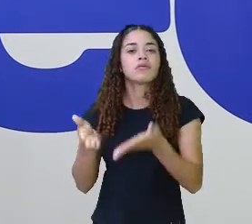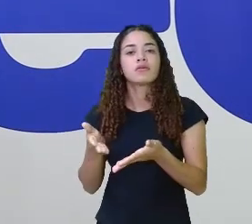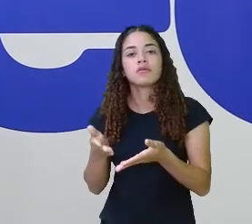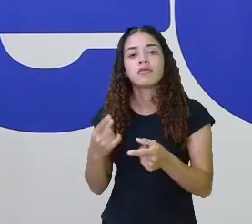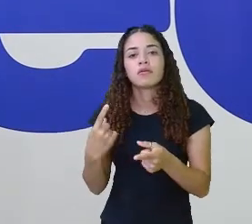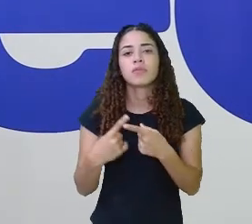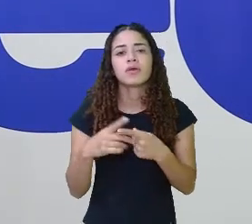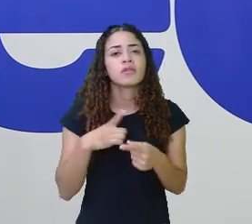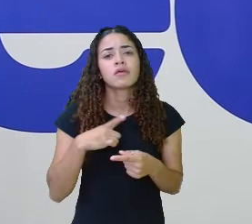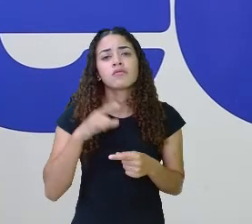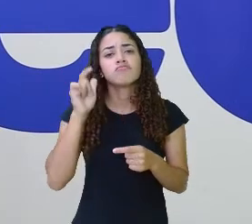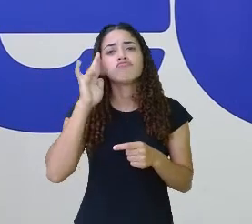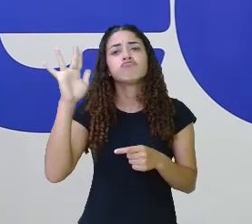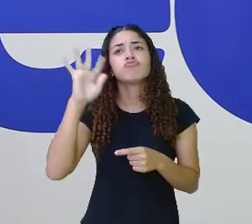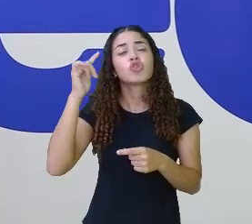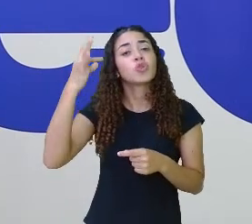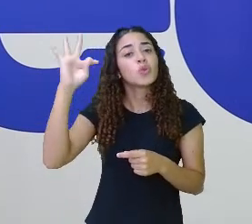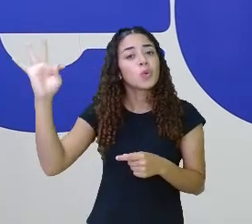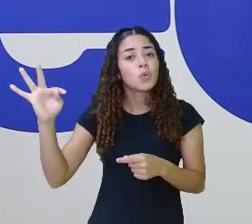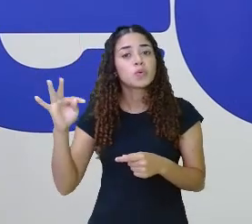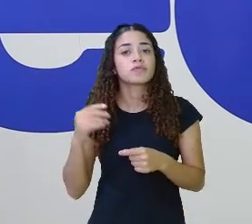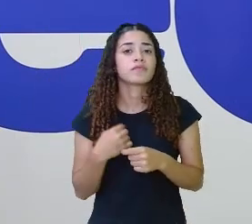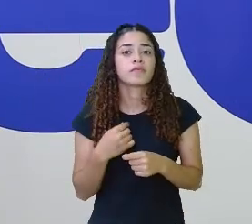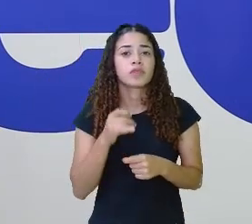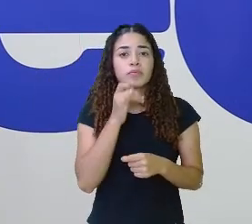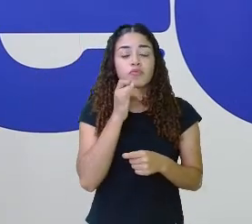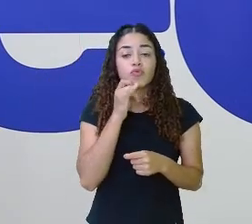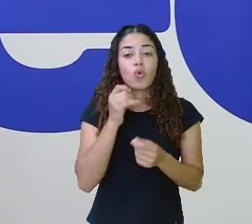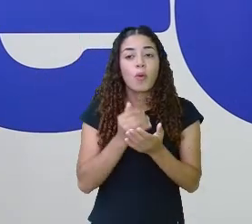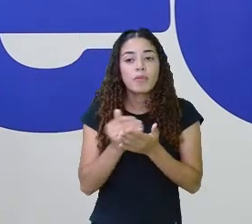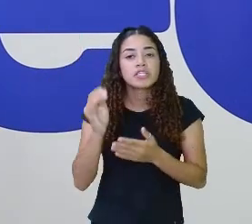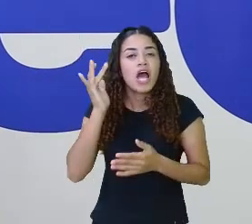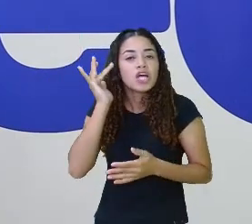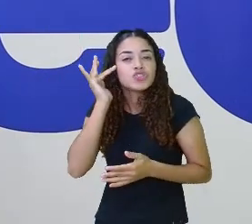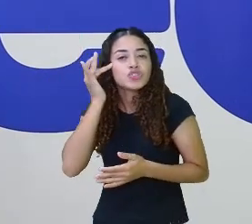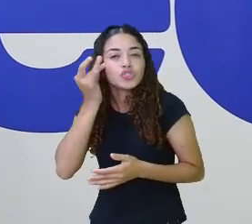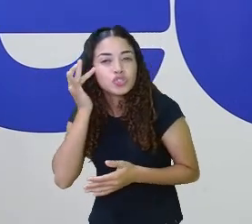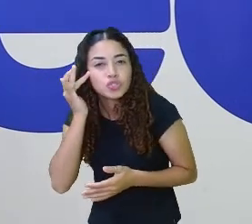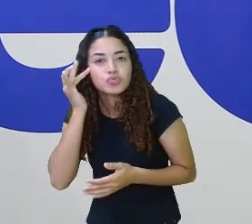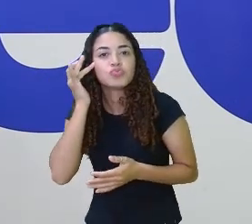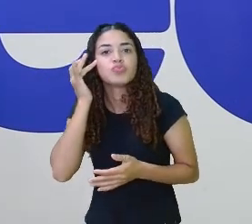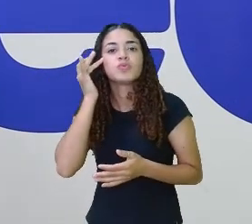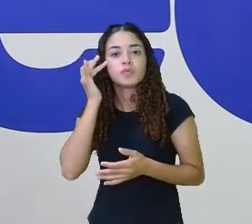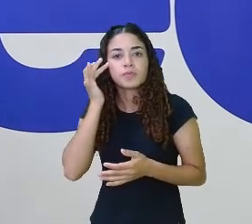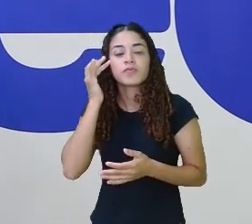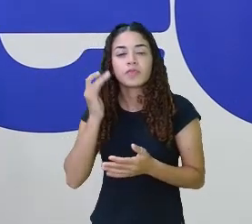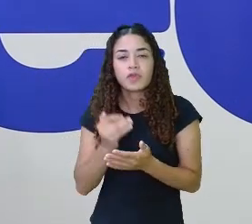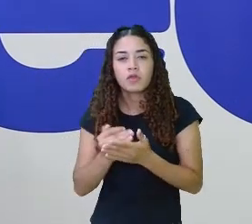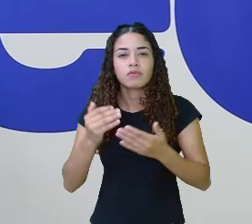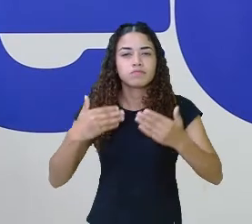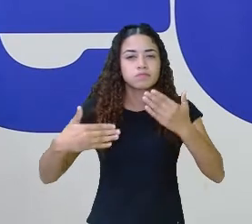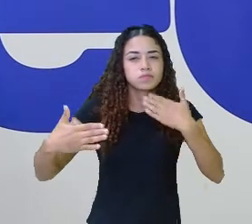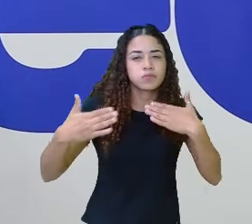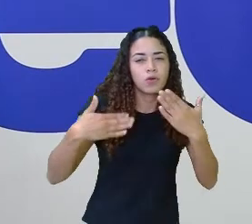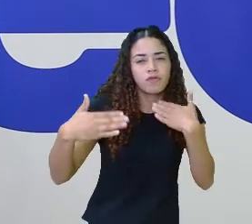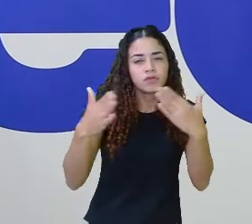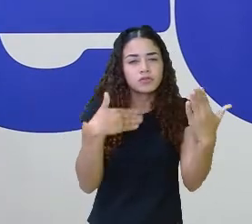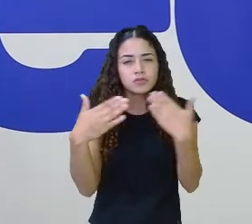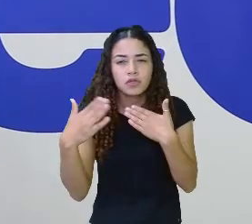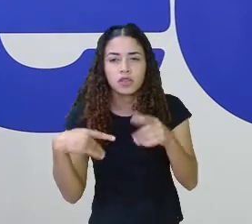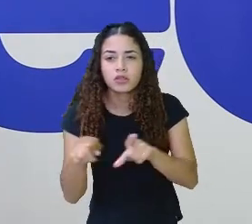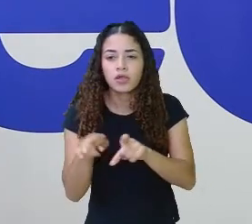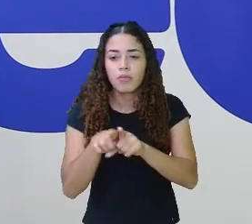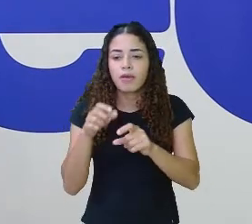foram criadas teorias. Foi a partir do achismo, iniciando o senso comum, E a discussão vai levar à construção